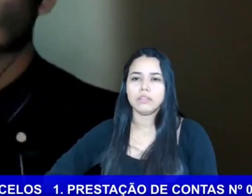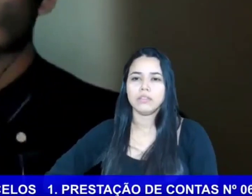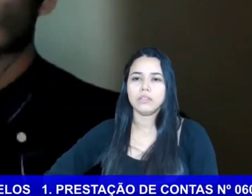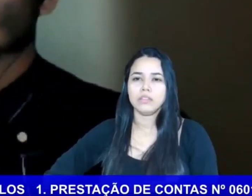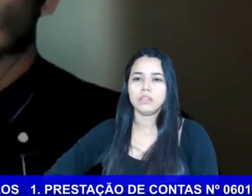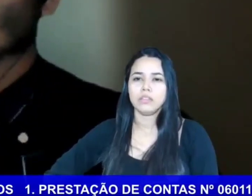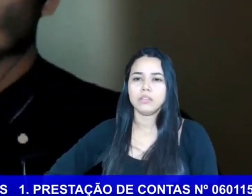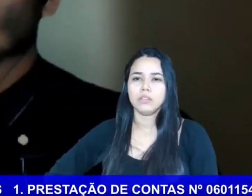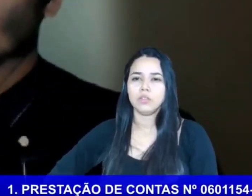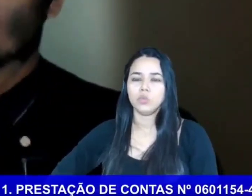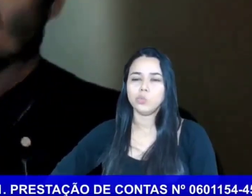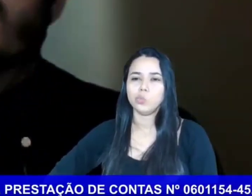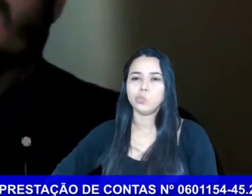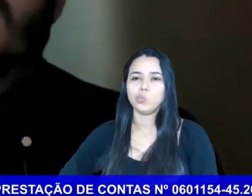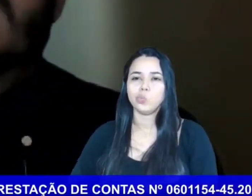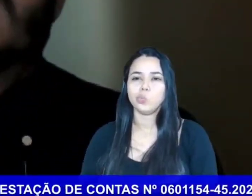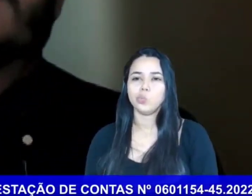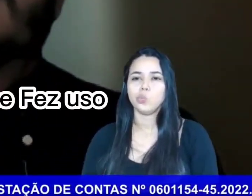doutor